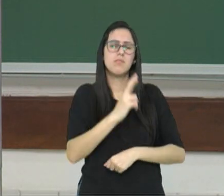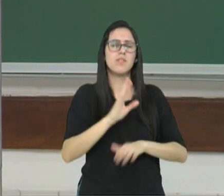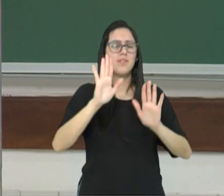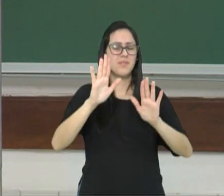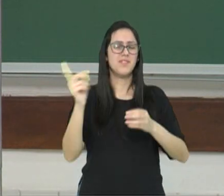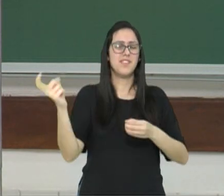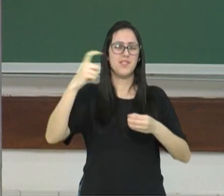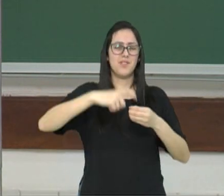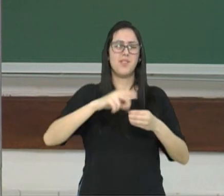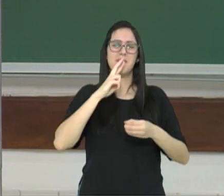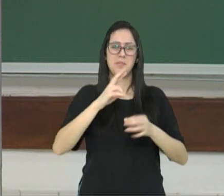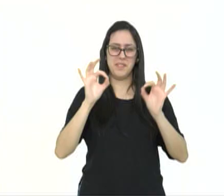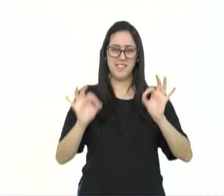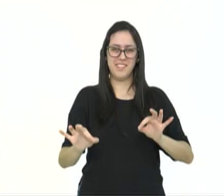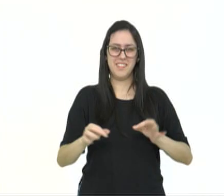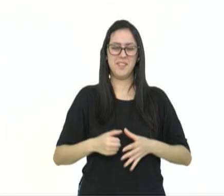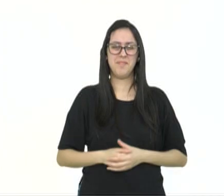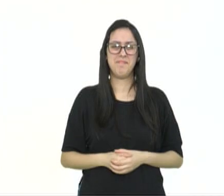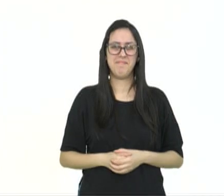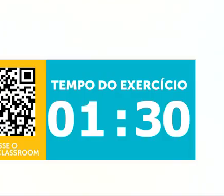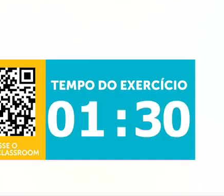já retorno com a resposta.